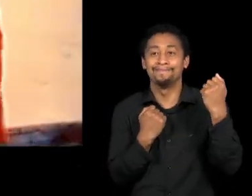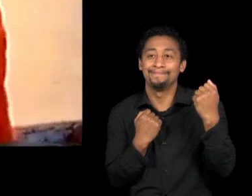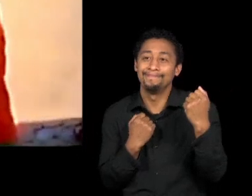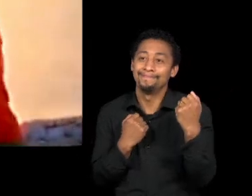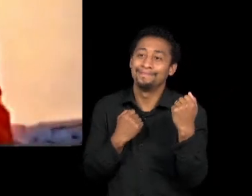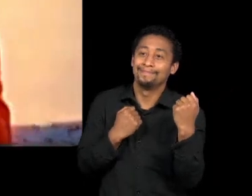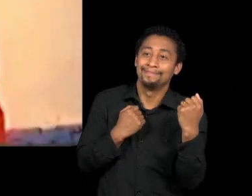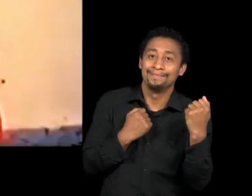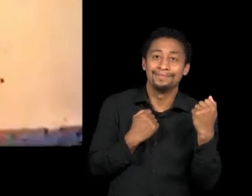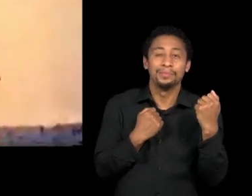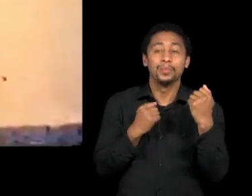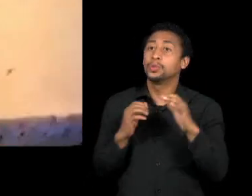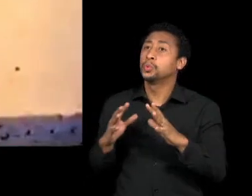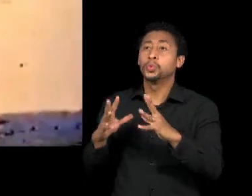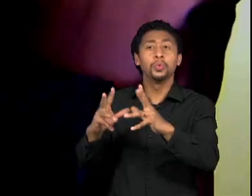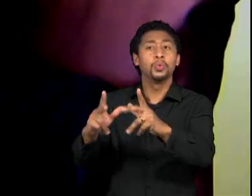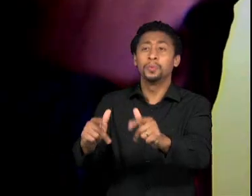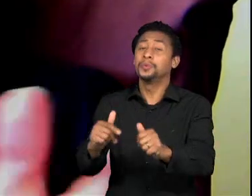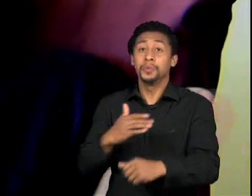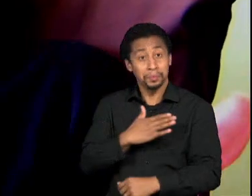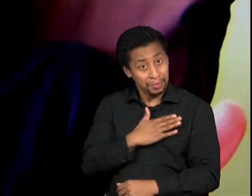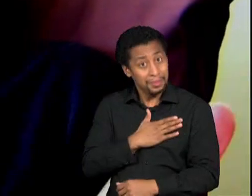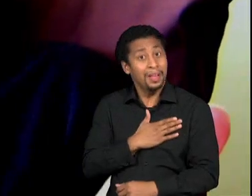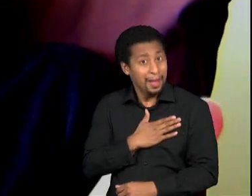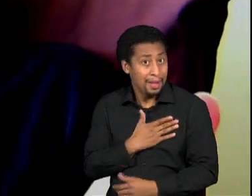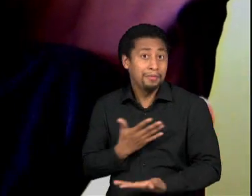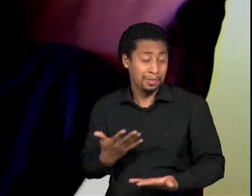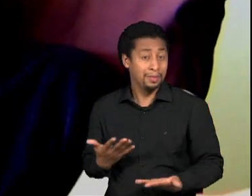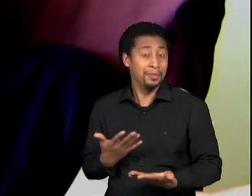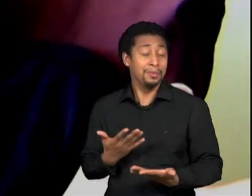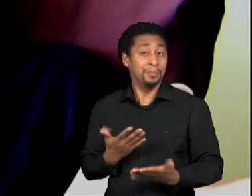boca faria. Porque tem que seguir o povo.